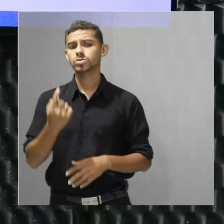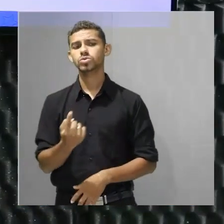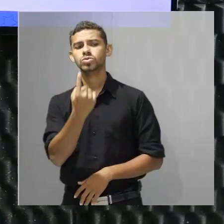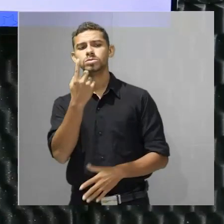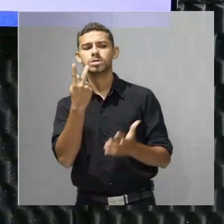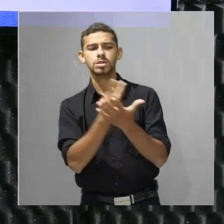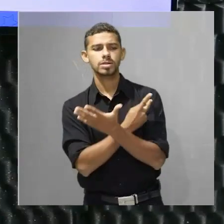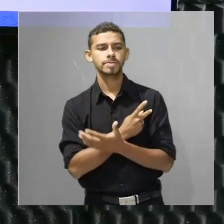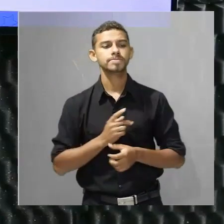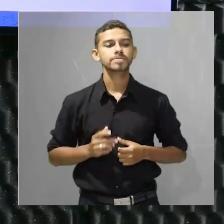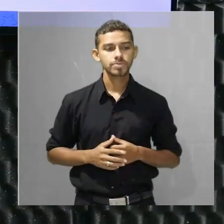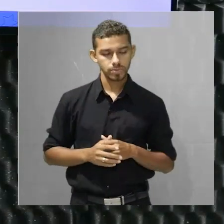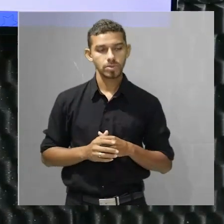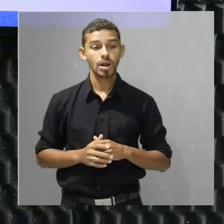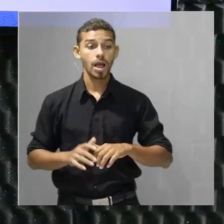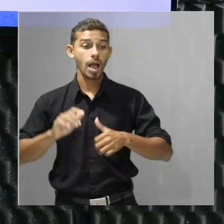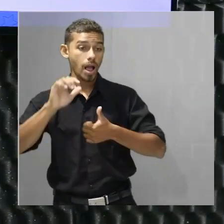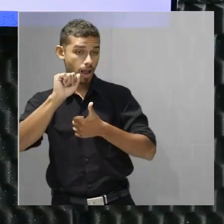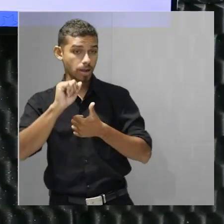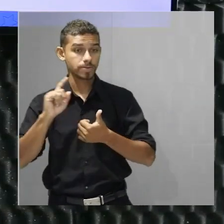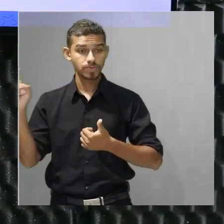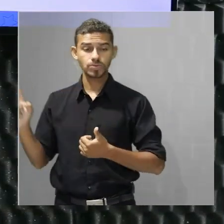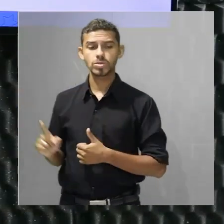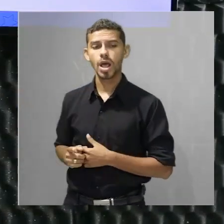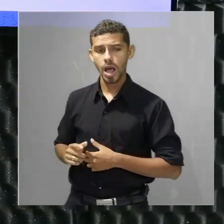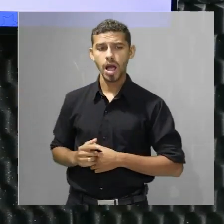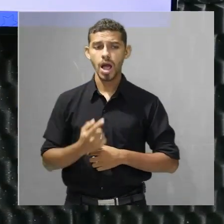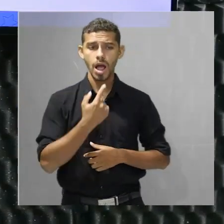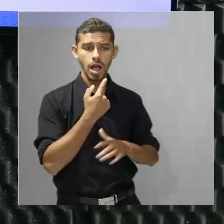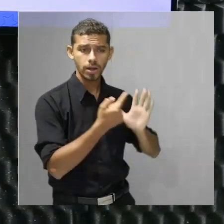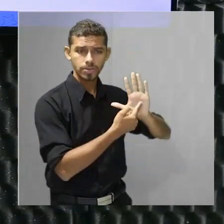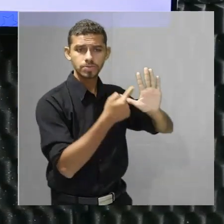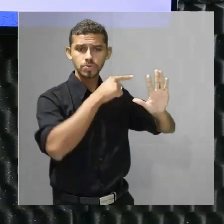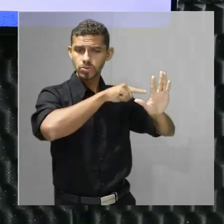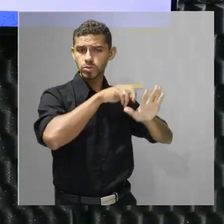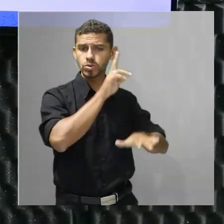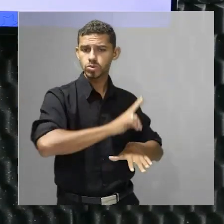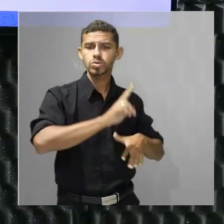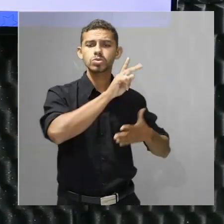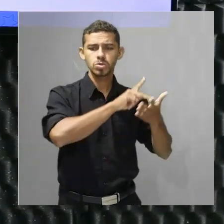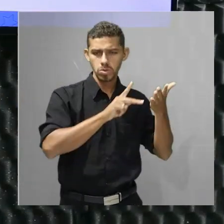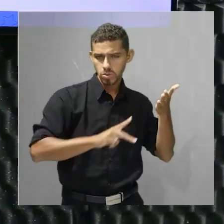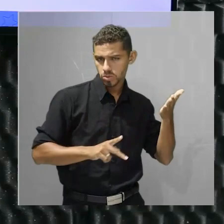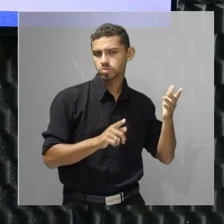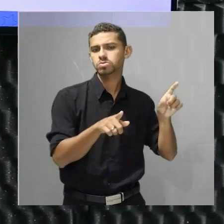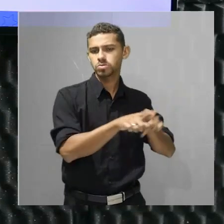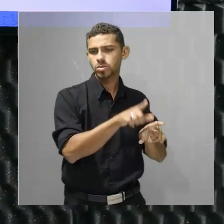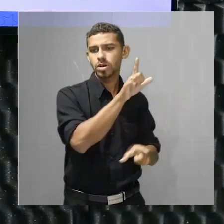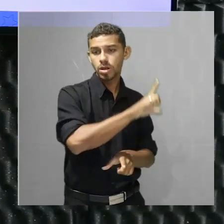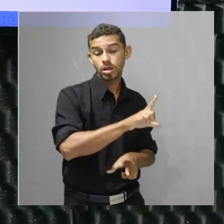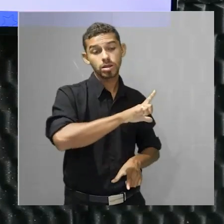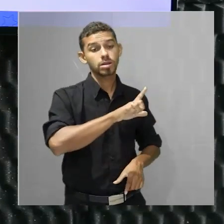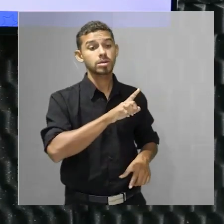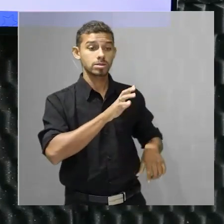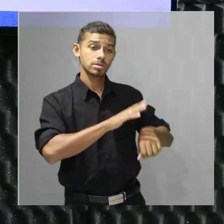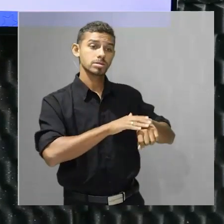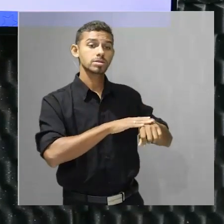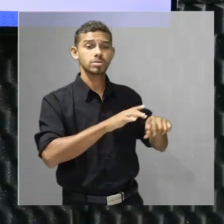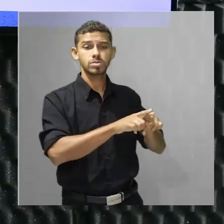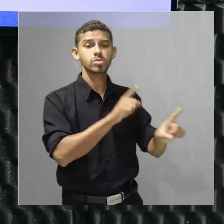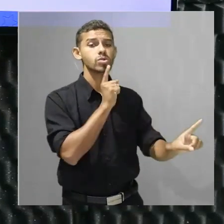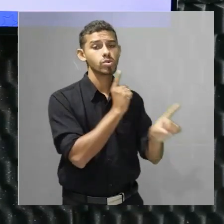alternativa tá errada a conotação é utilizada principalmente na linguagem poética e na literatura mas pode ser encontrada